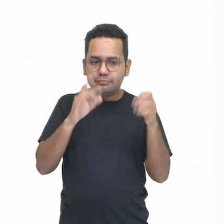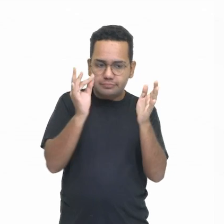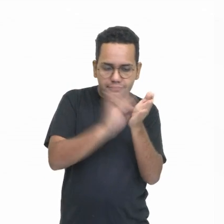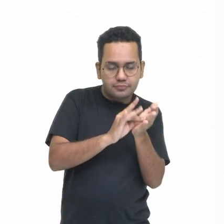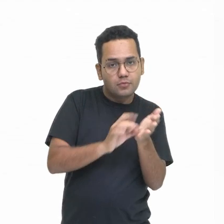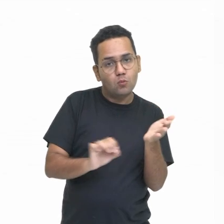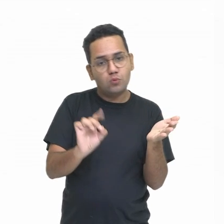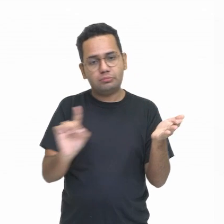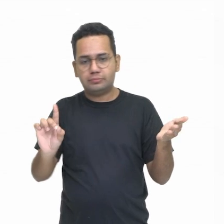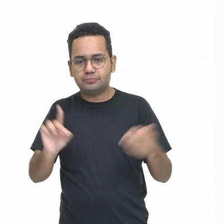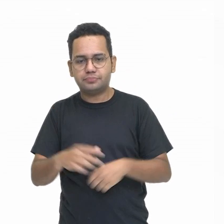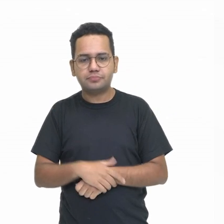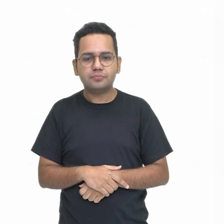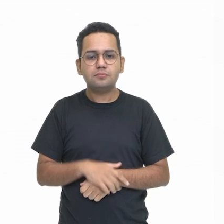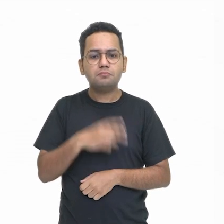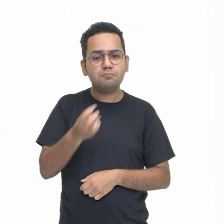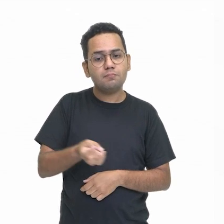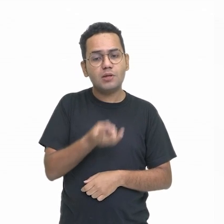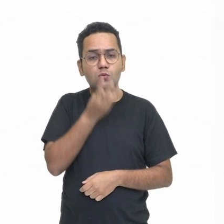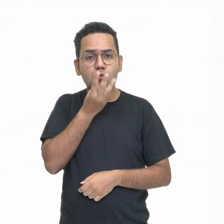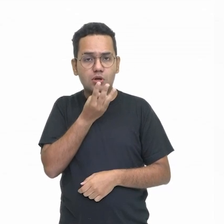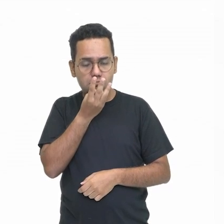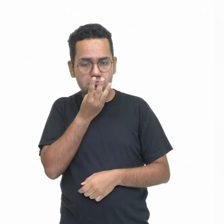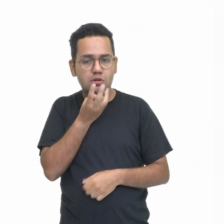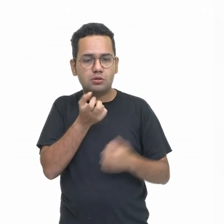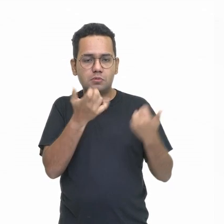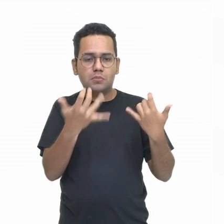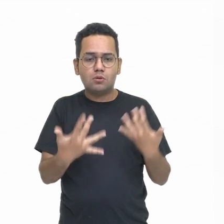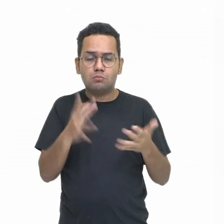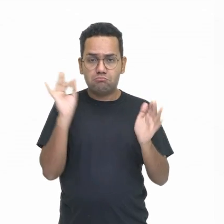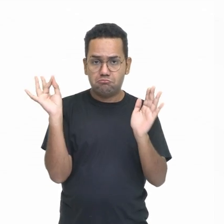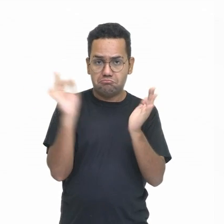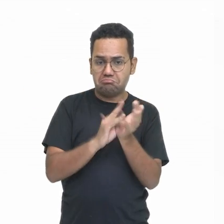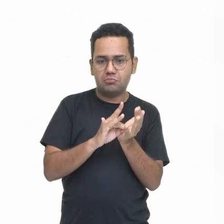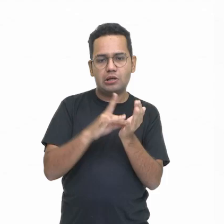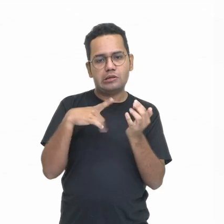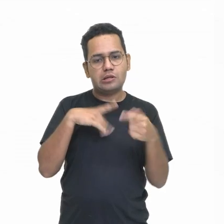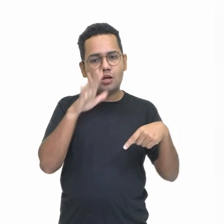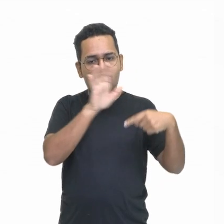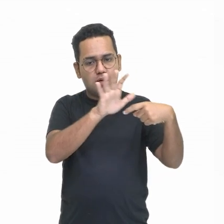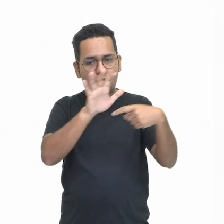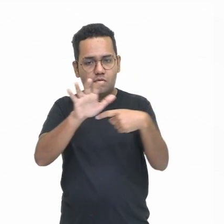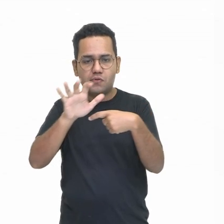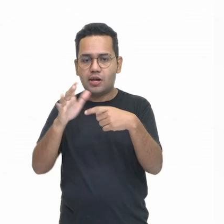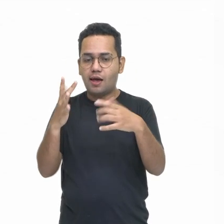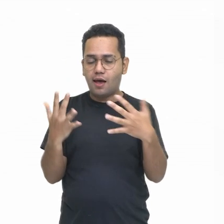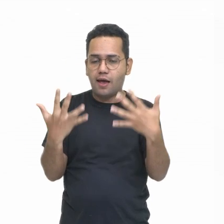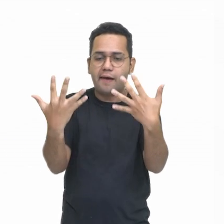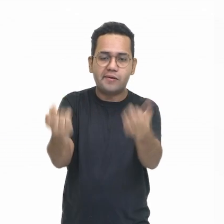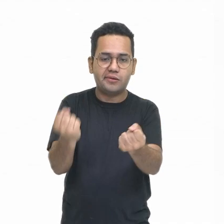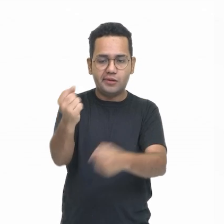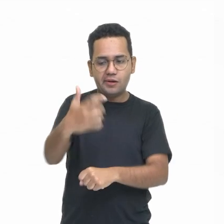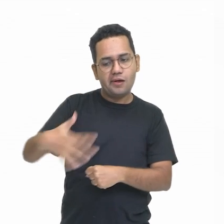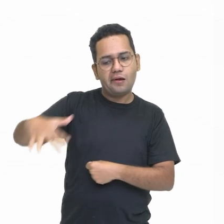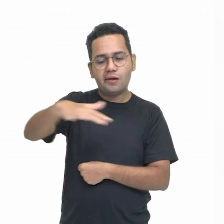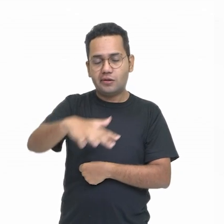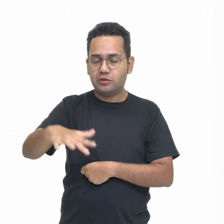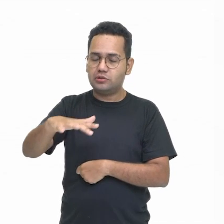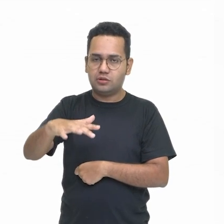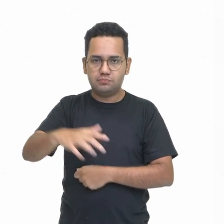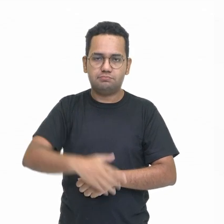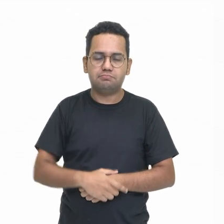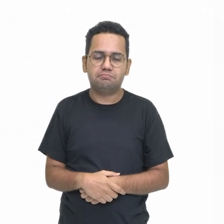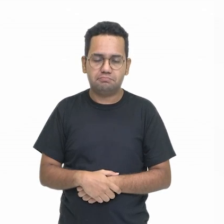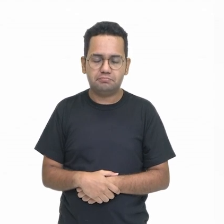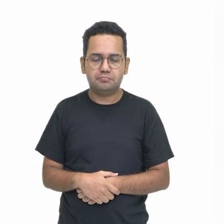Weber, elas são legítimas quando a influência exercida é aceita por aqueles que se